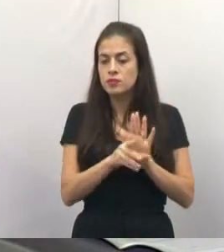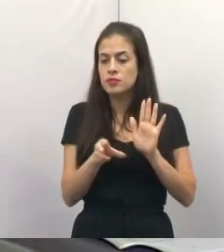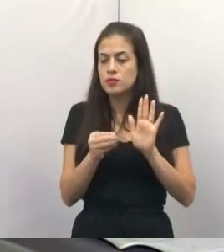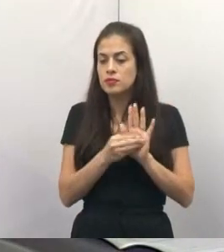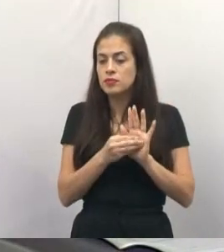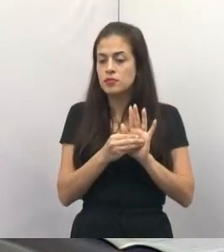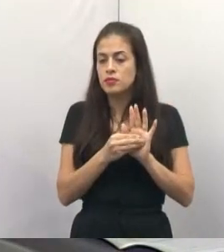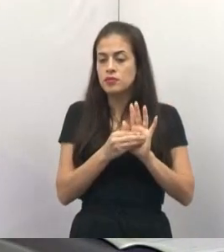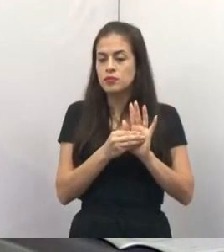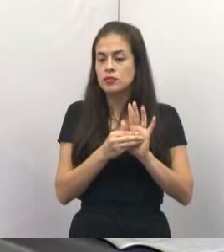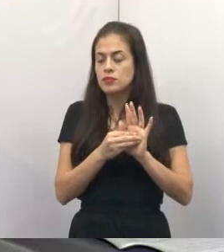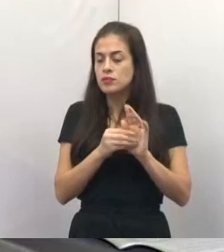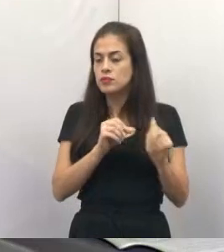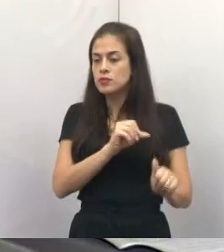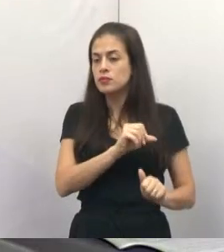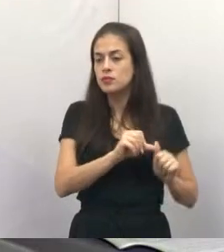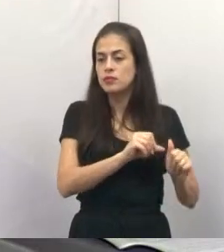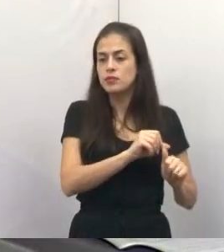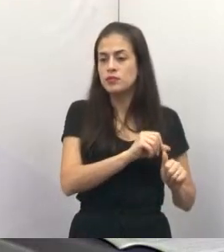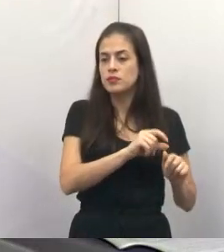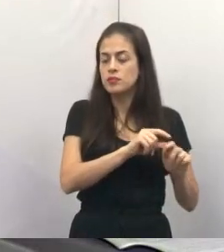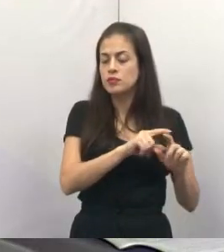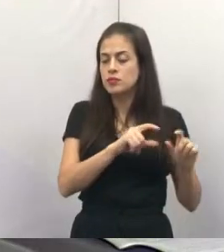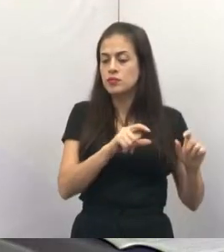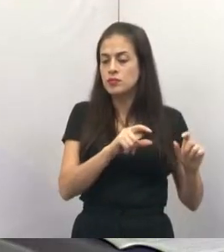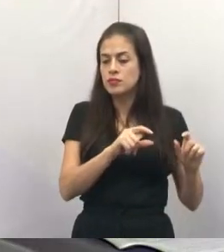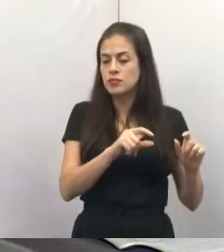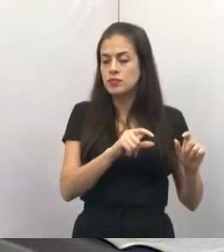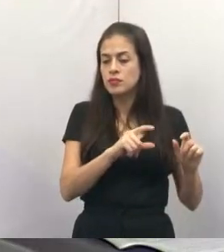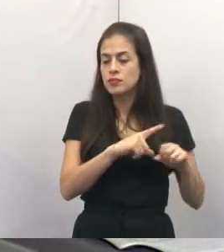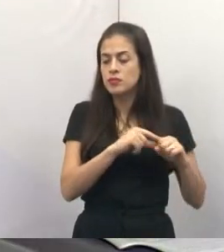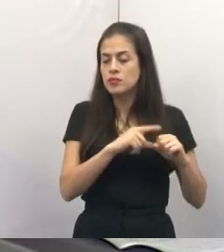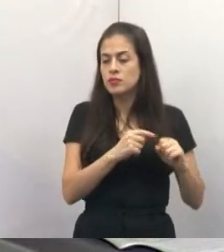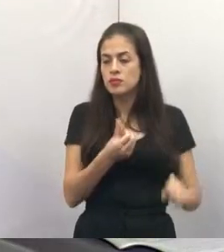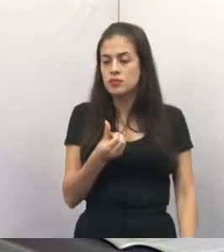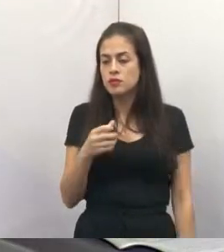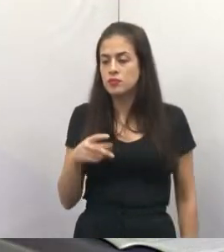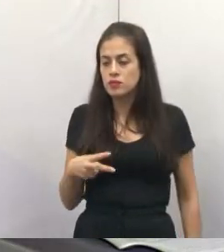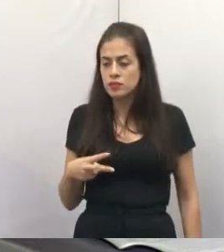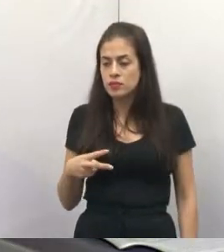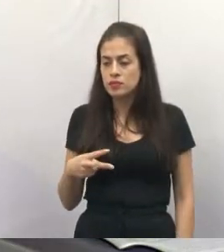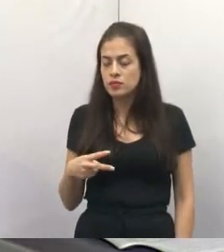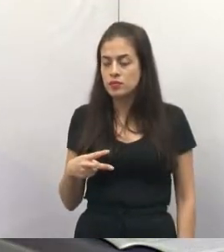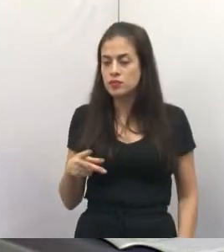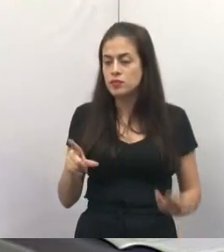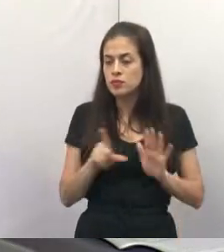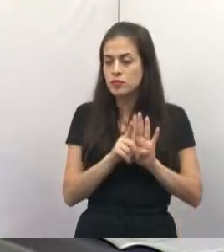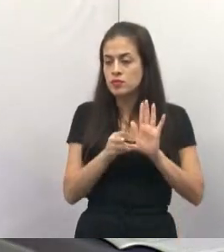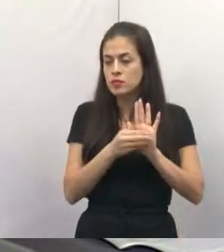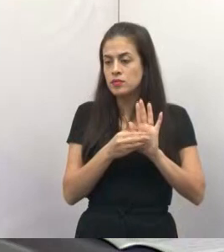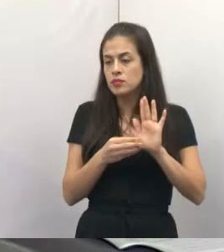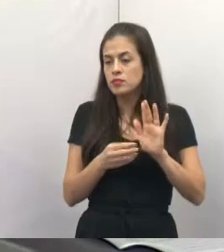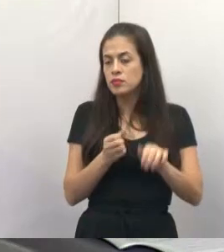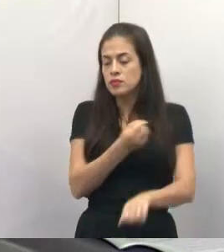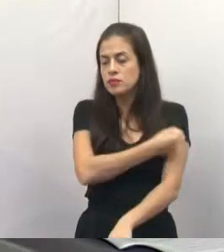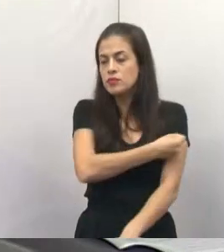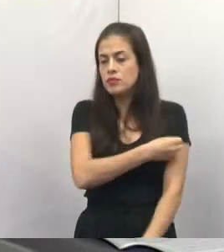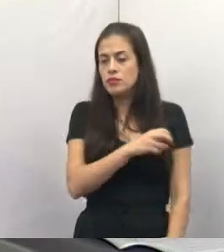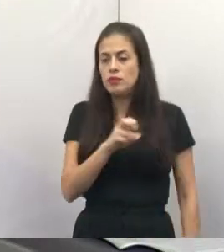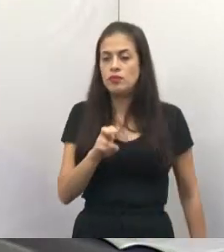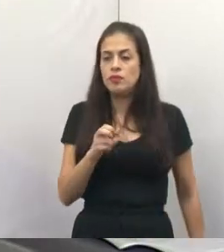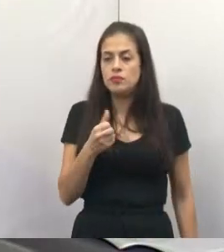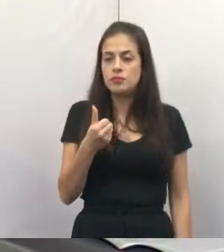complementar, alterando a redação do artigo 62 e seus parágrafos da lei complementar número 5